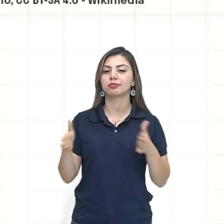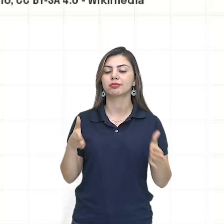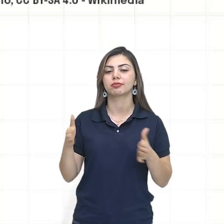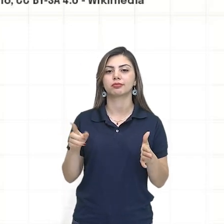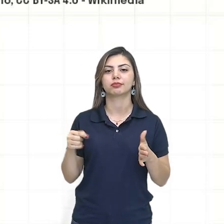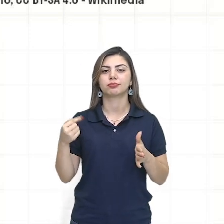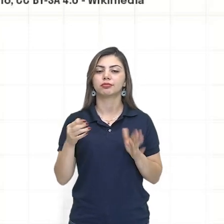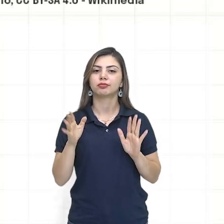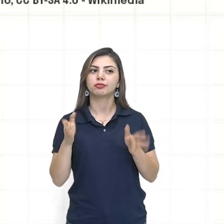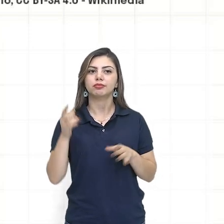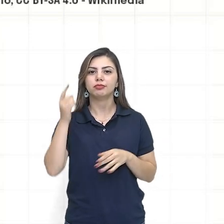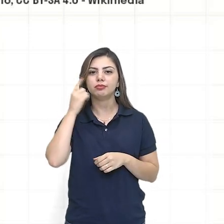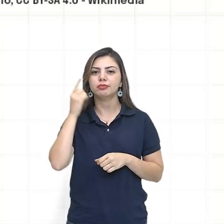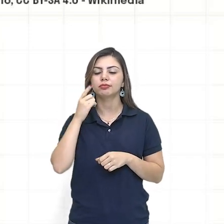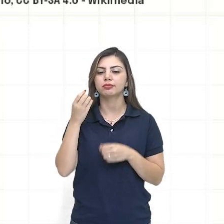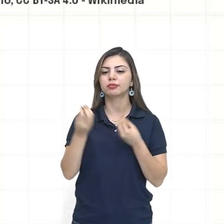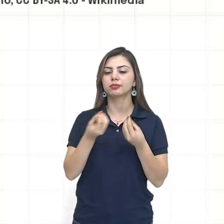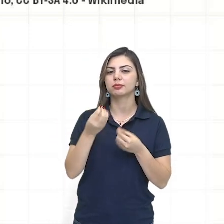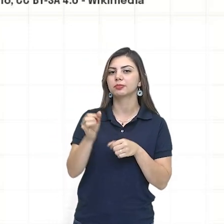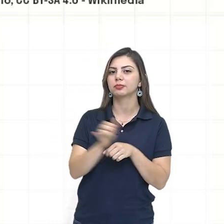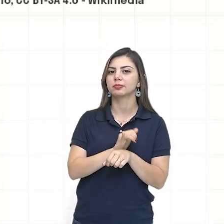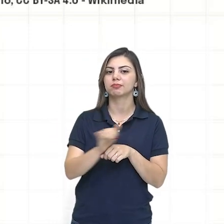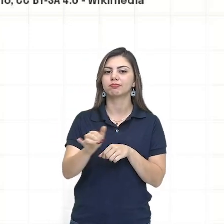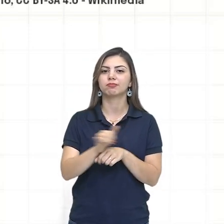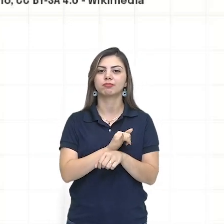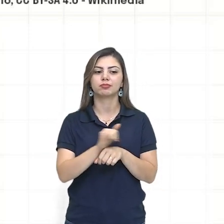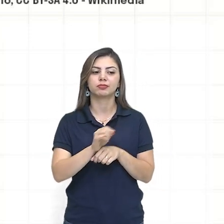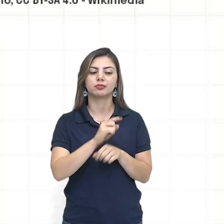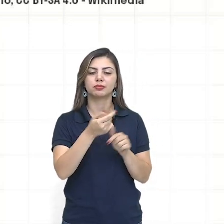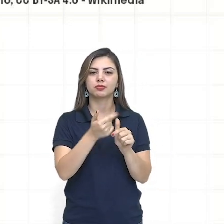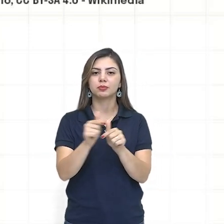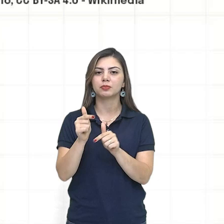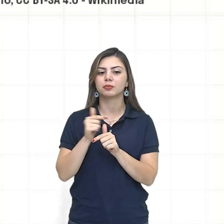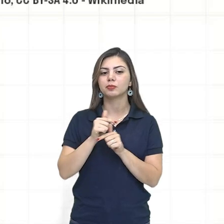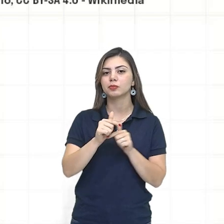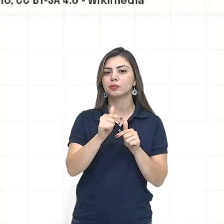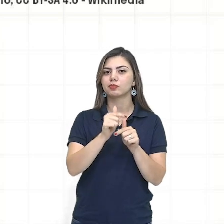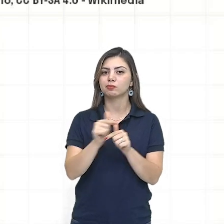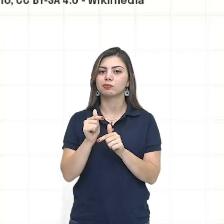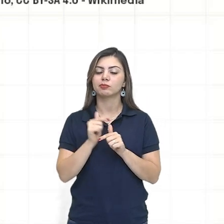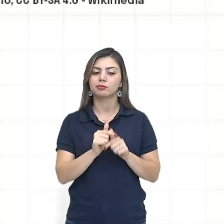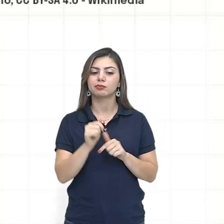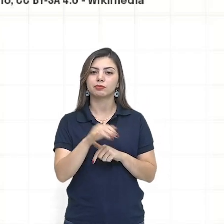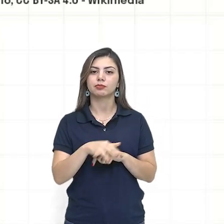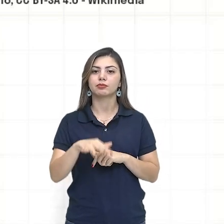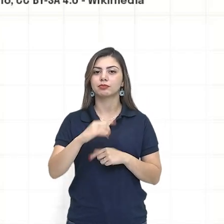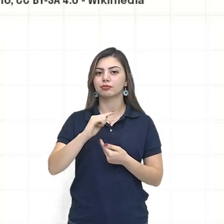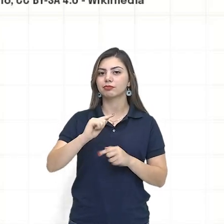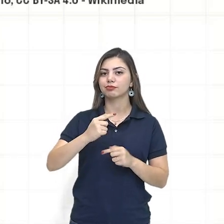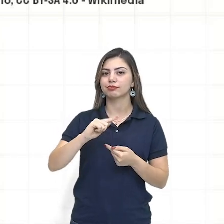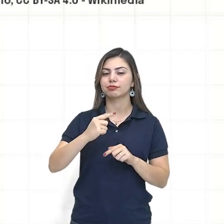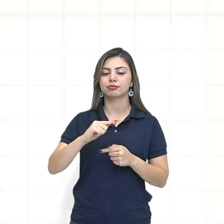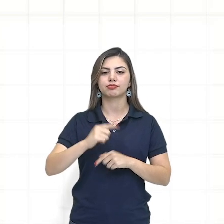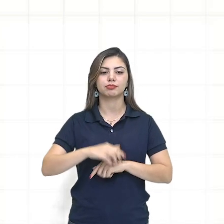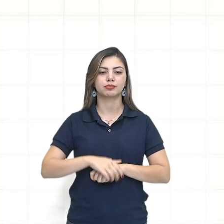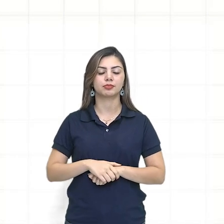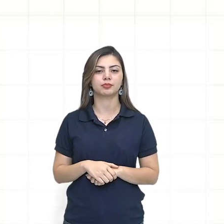se pensava em resolução de problemas envolvendo geometria.